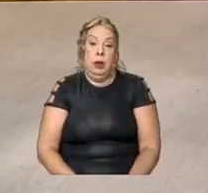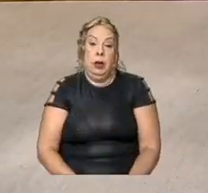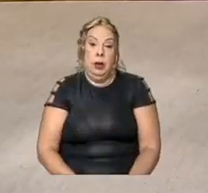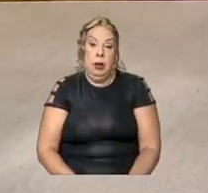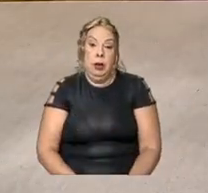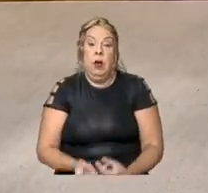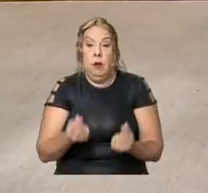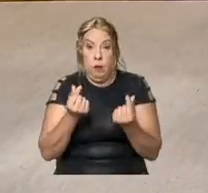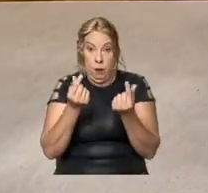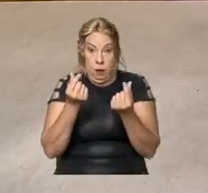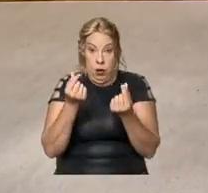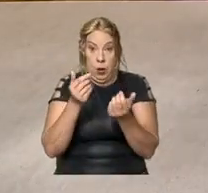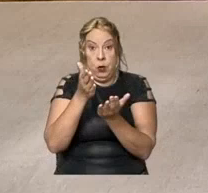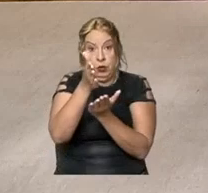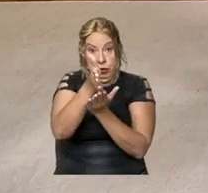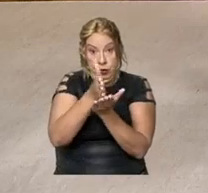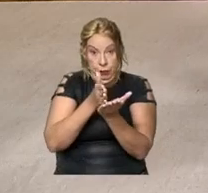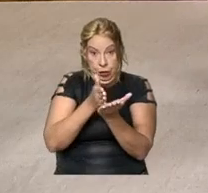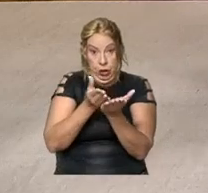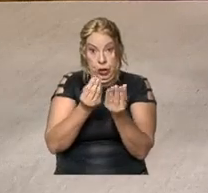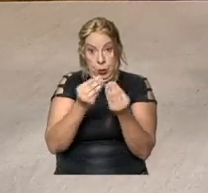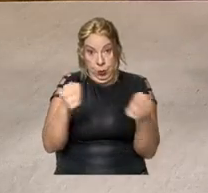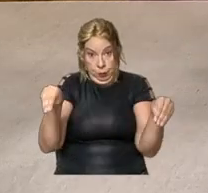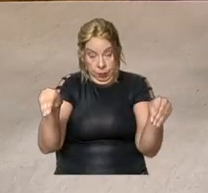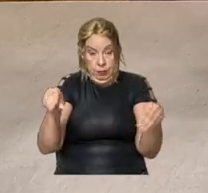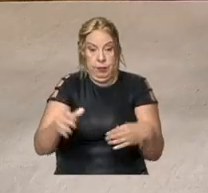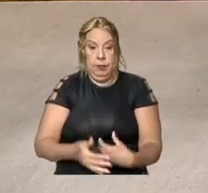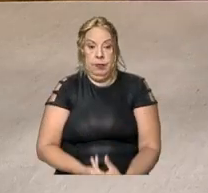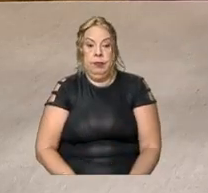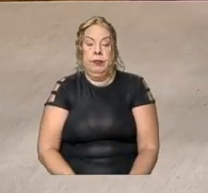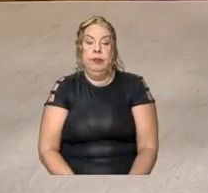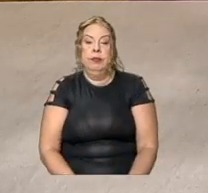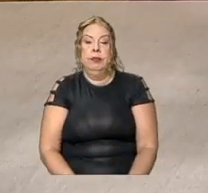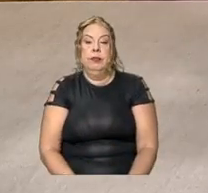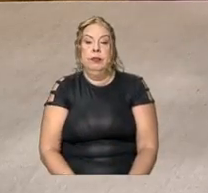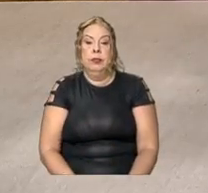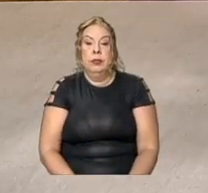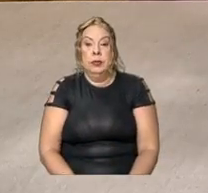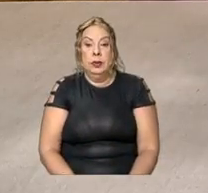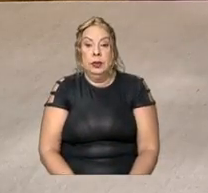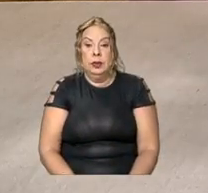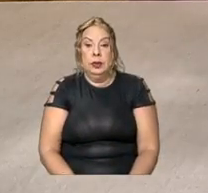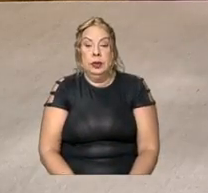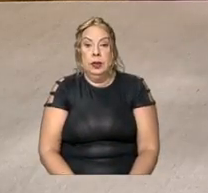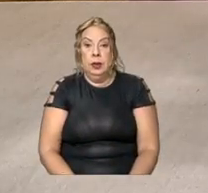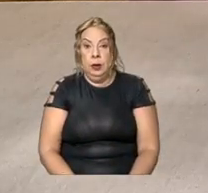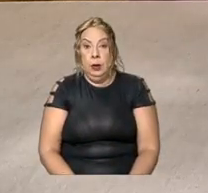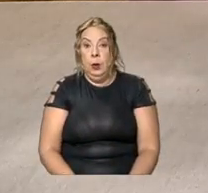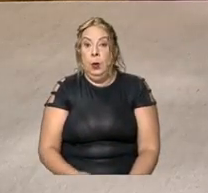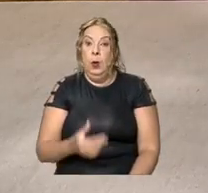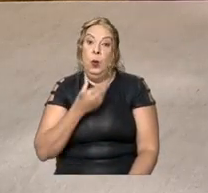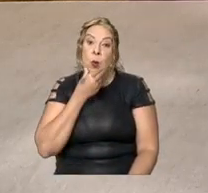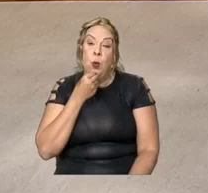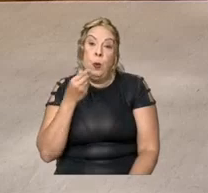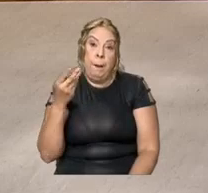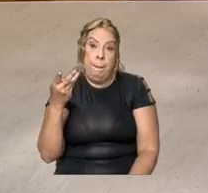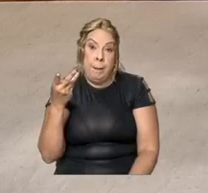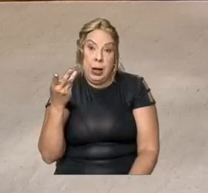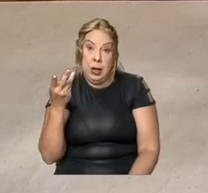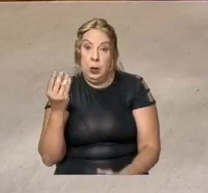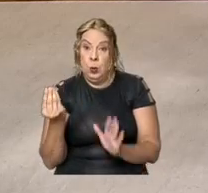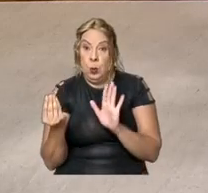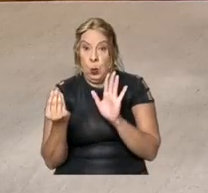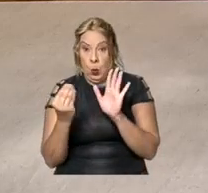5 será dividido igualmente. Amigo, eu adorei essa ideia, tá? O marido adquiriu, colocou esposa.